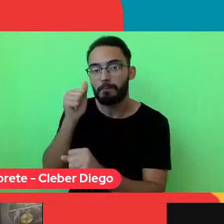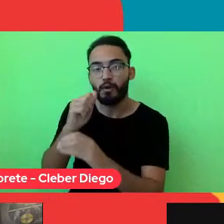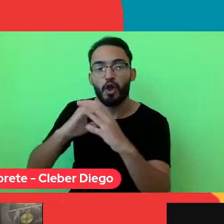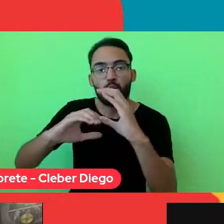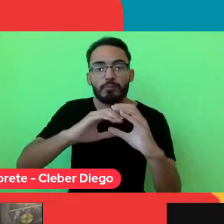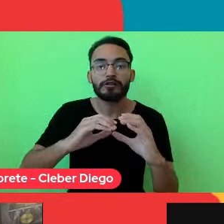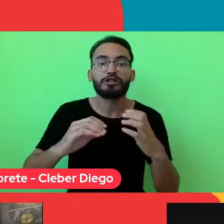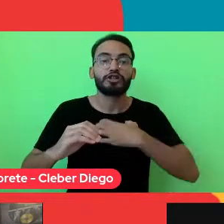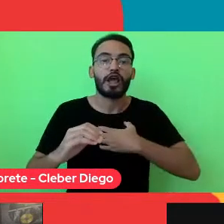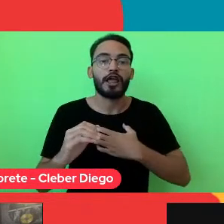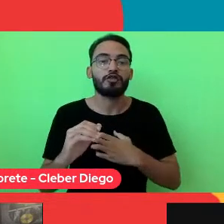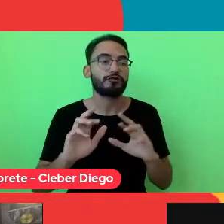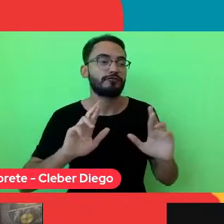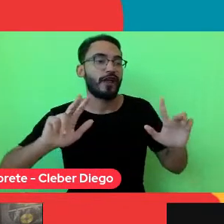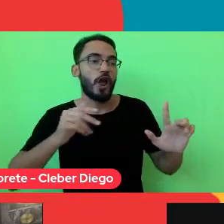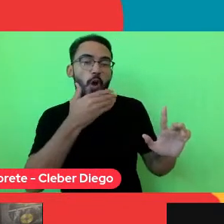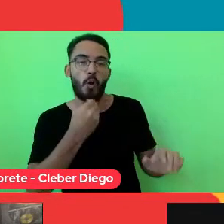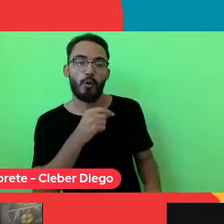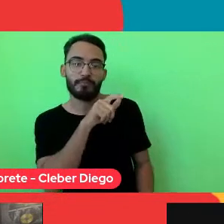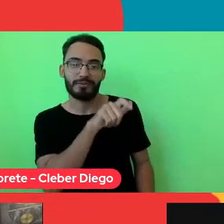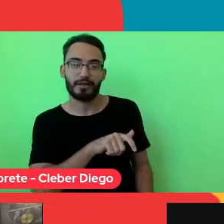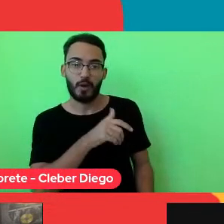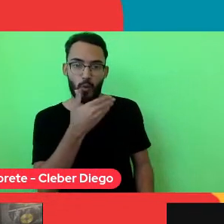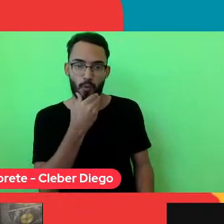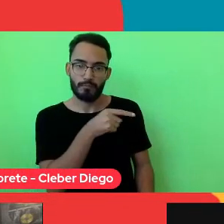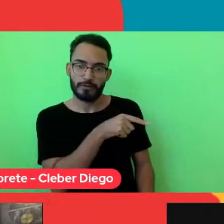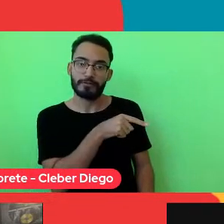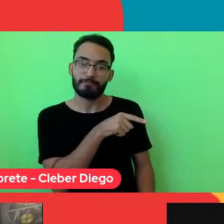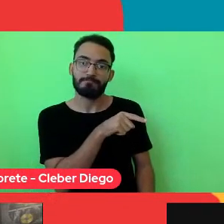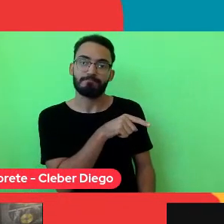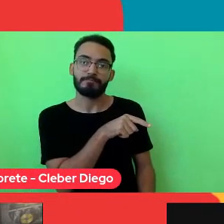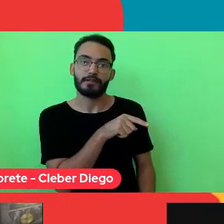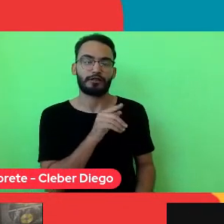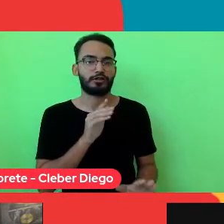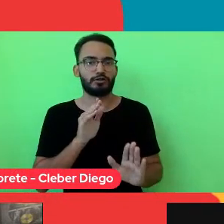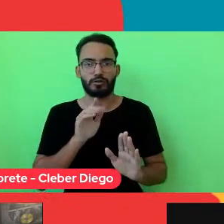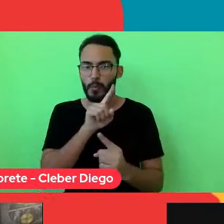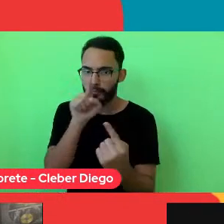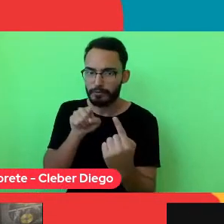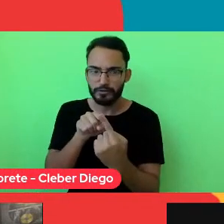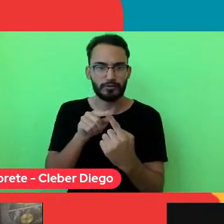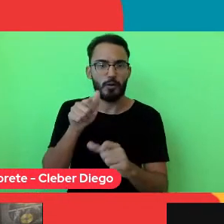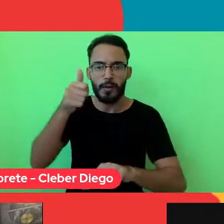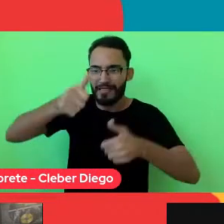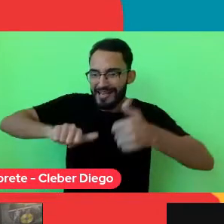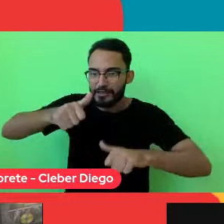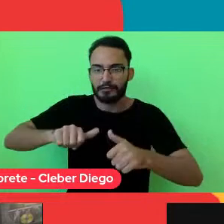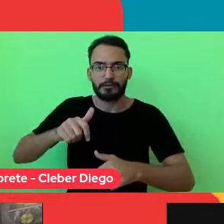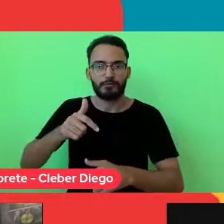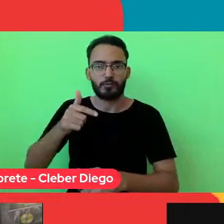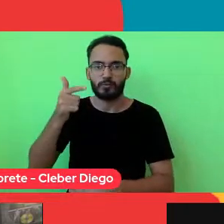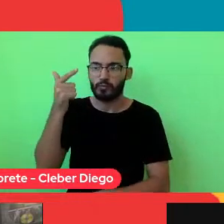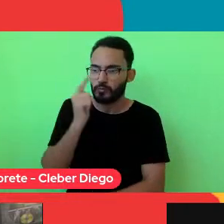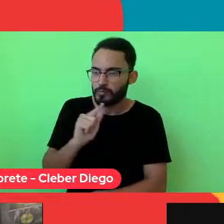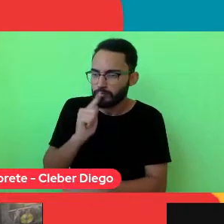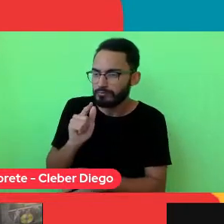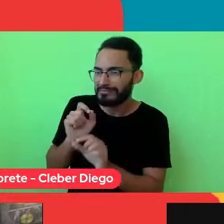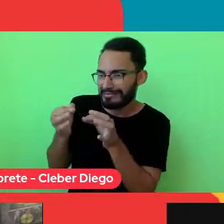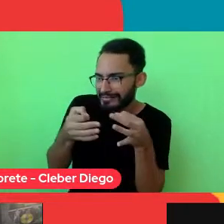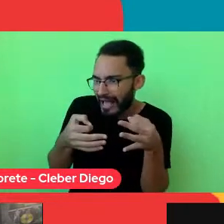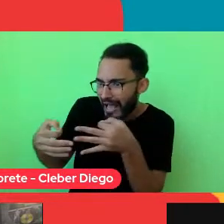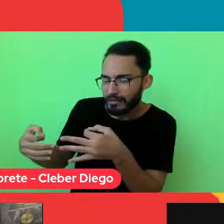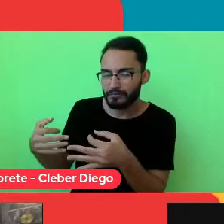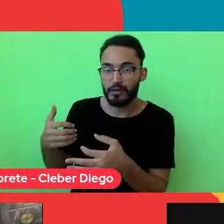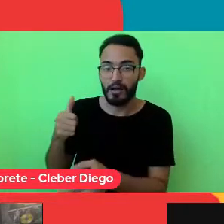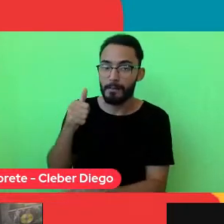diferente do jeito do homem. Um homem, ele é muito mais, né, direto, analítico, ele busca ser assertivo, colocar as coisas...